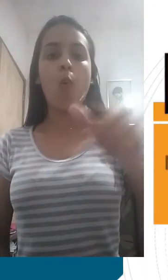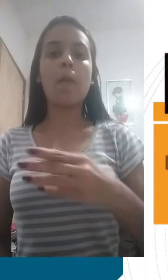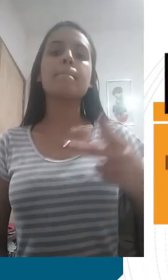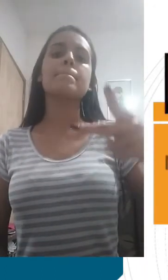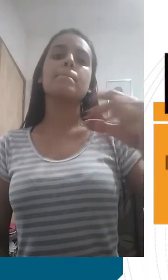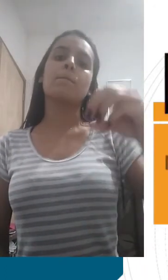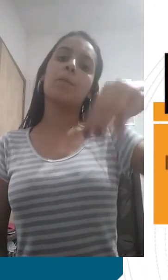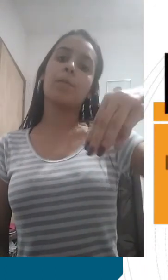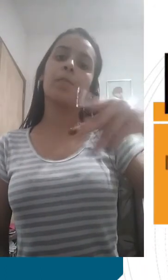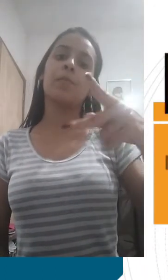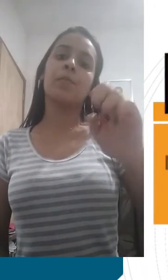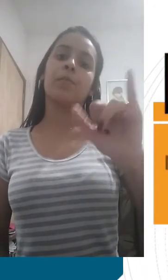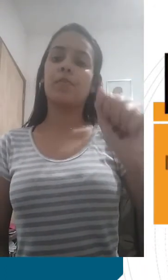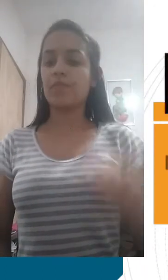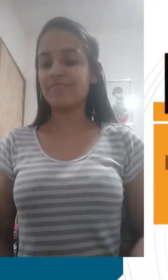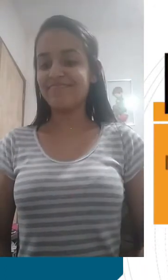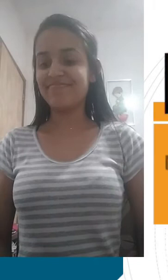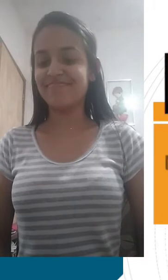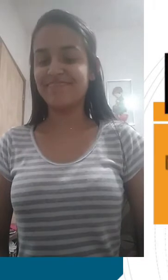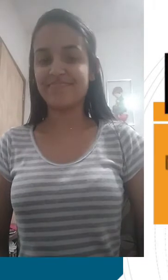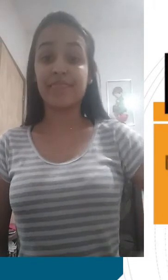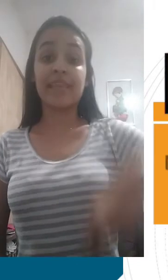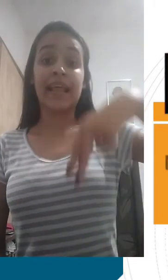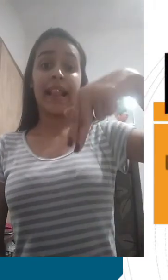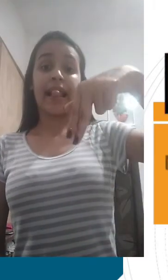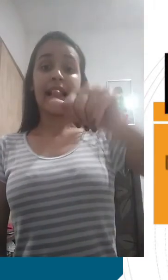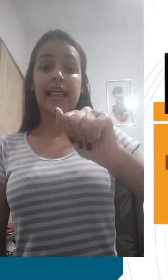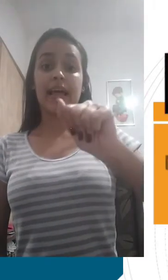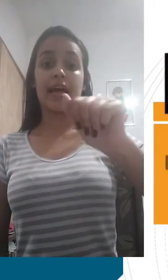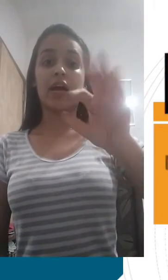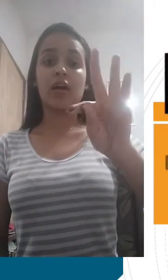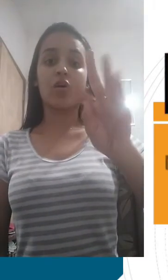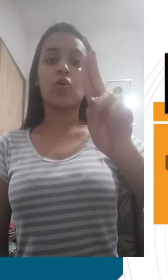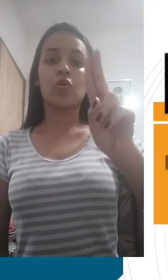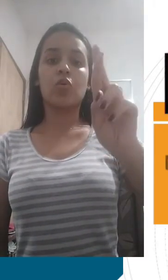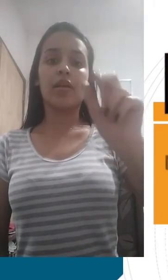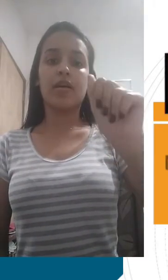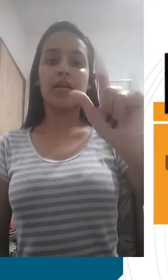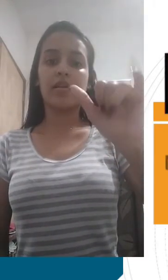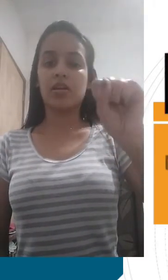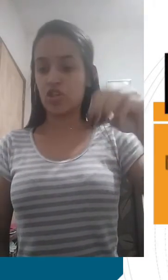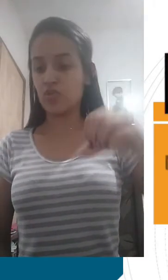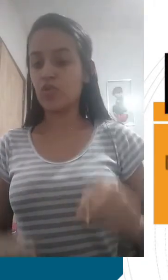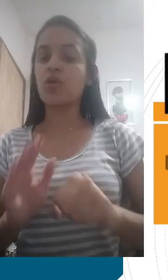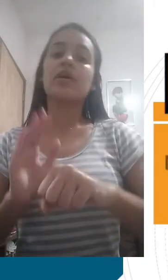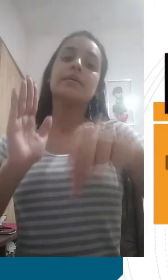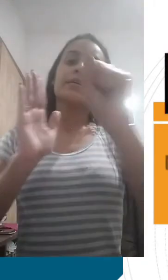Naturalismo século XIX. Quadro comparativo entre o realismo e o naturalismo.